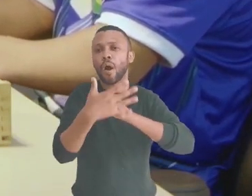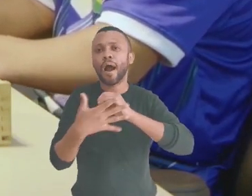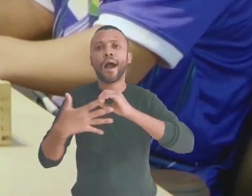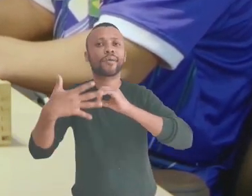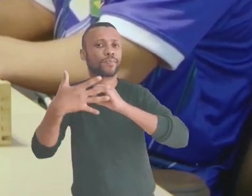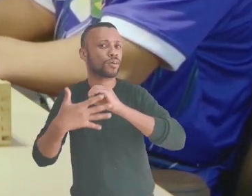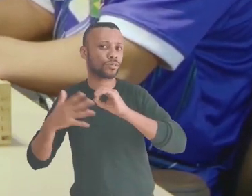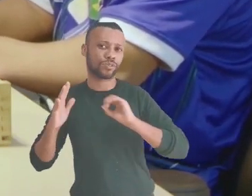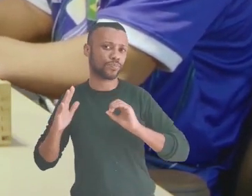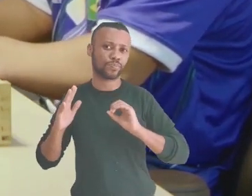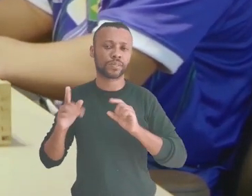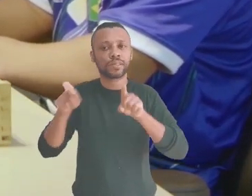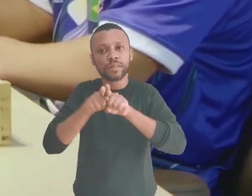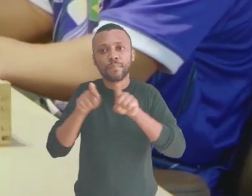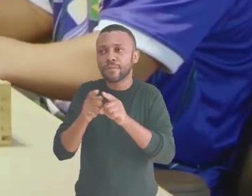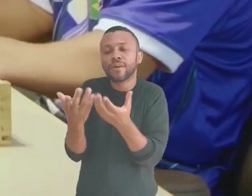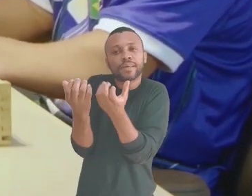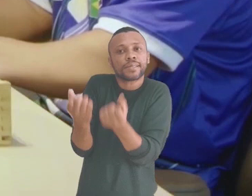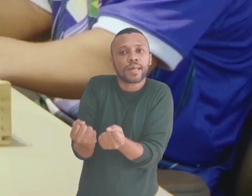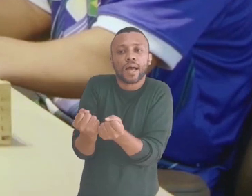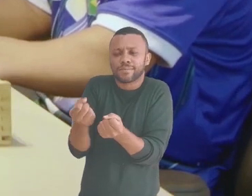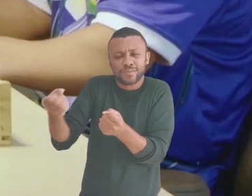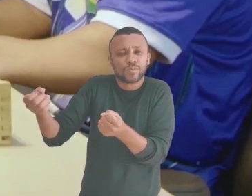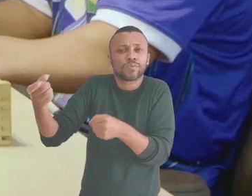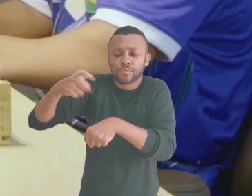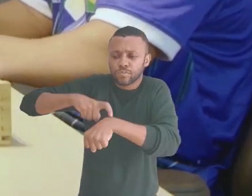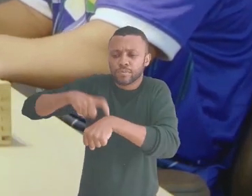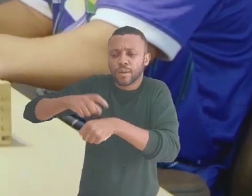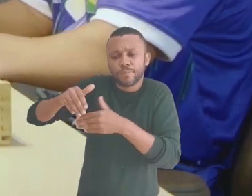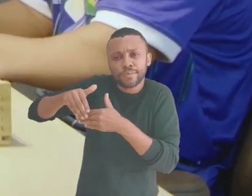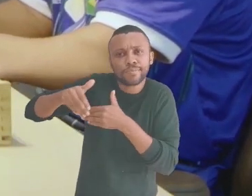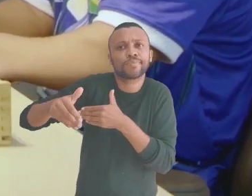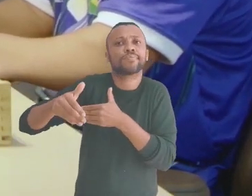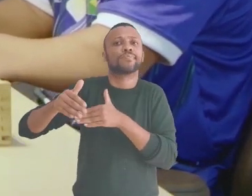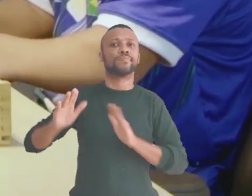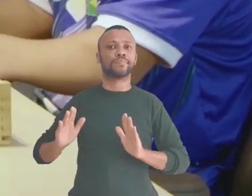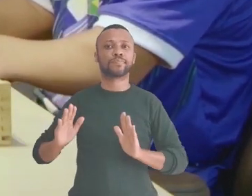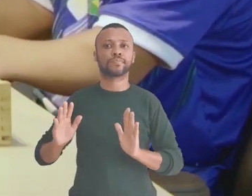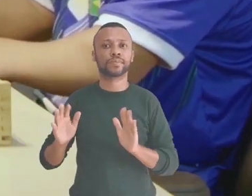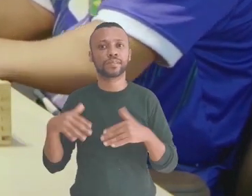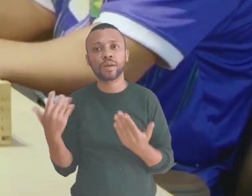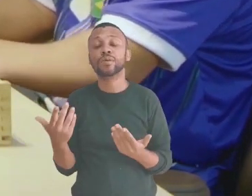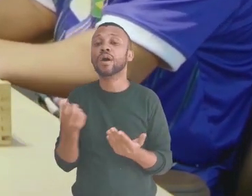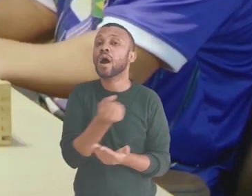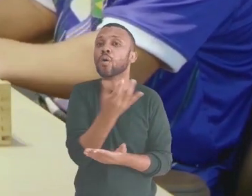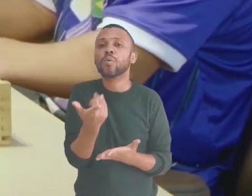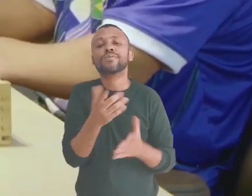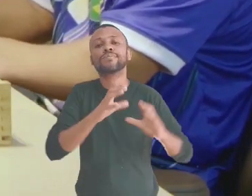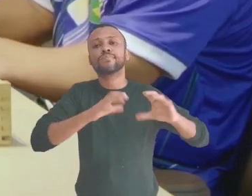tá? Também foi reconhecida mais recentemente, tá? Entendeu? Então, são movimentos